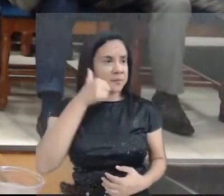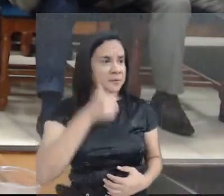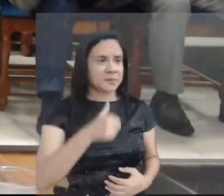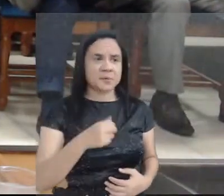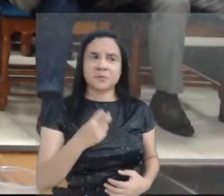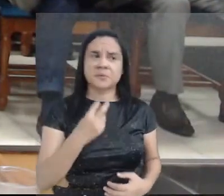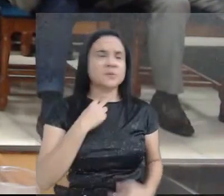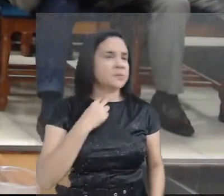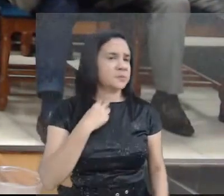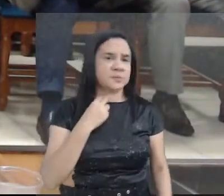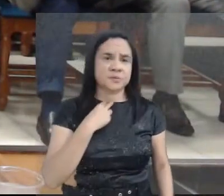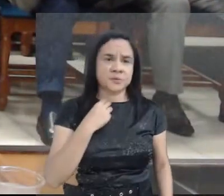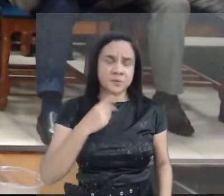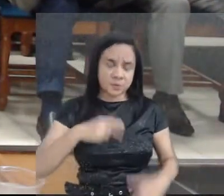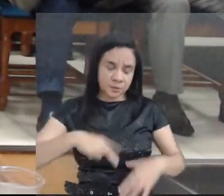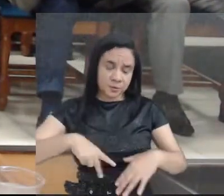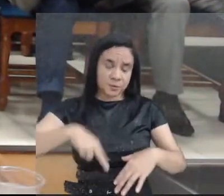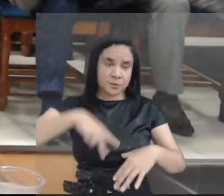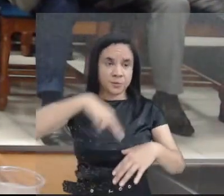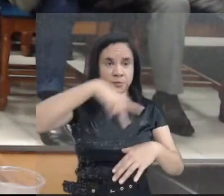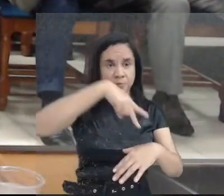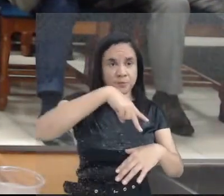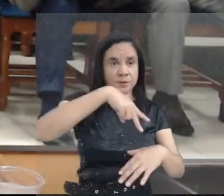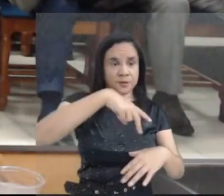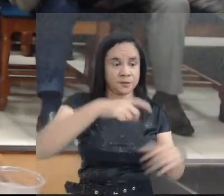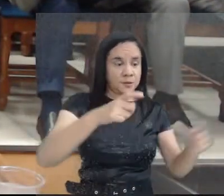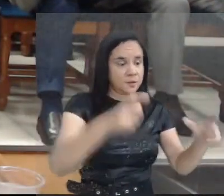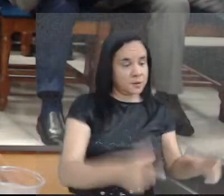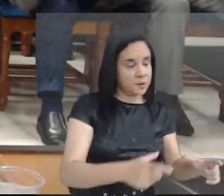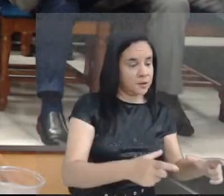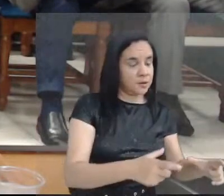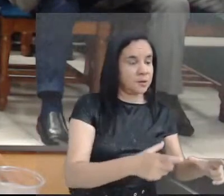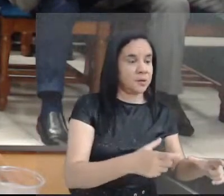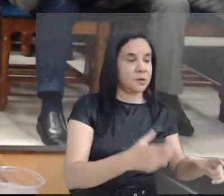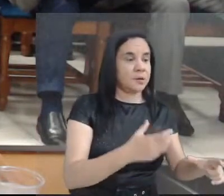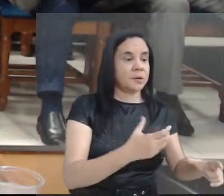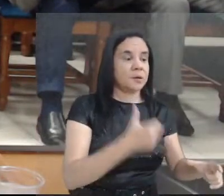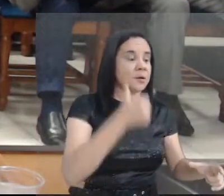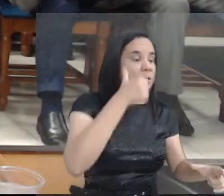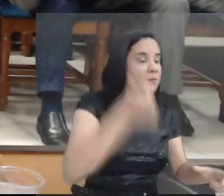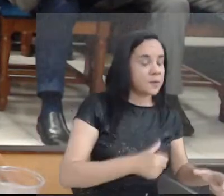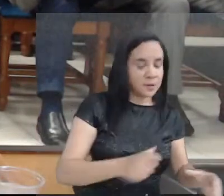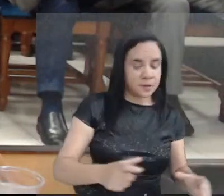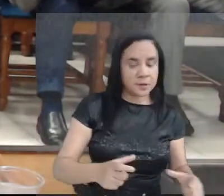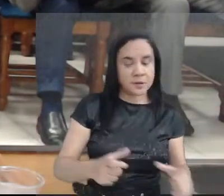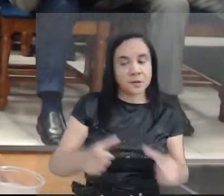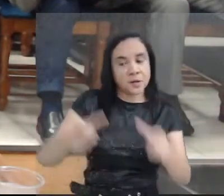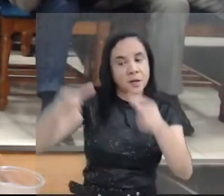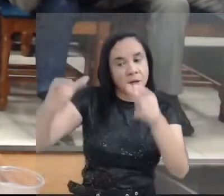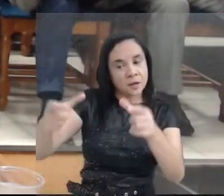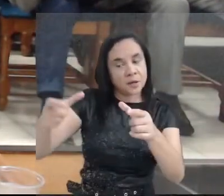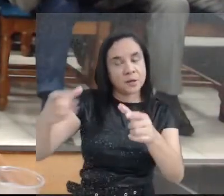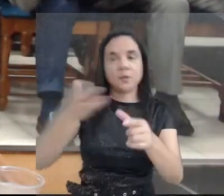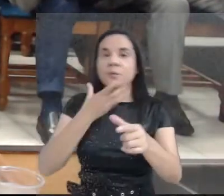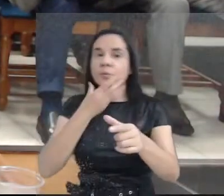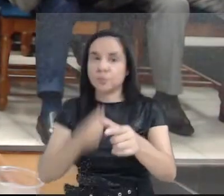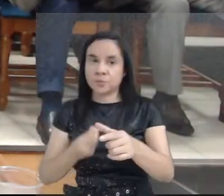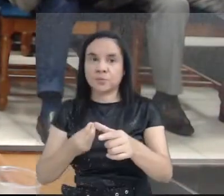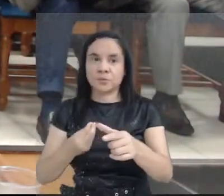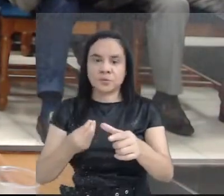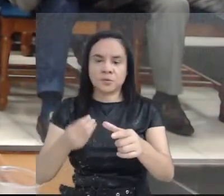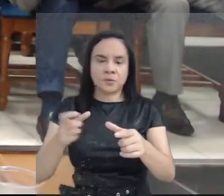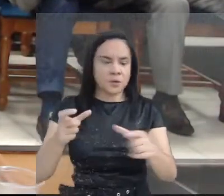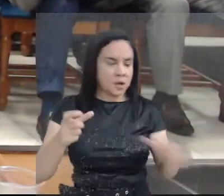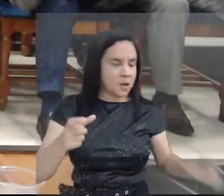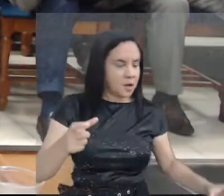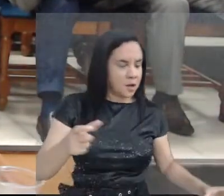ao pátio dos homens. O pátio da mulher era embaixo. Os homens iam, olhavam para baixo, fica aí. Vocês só servem para proliferar. Vocês são